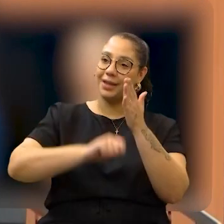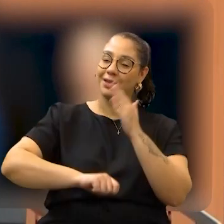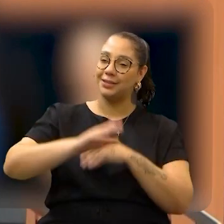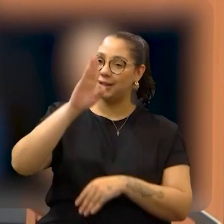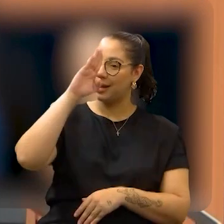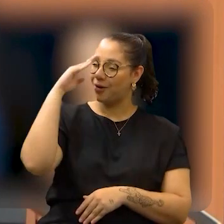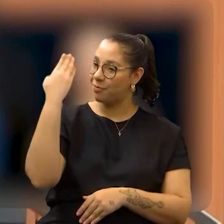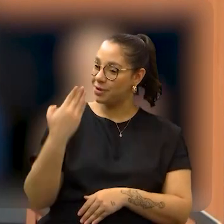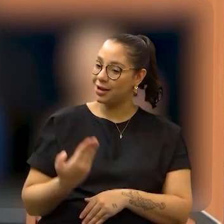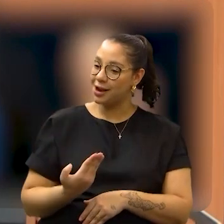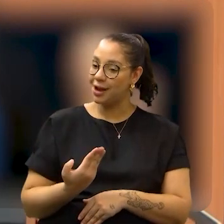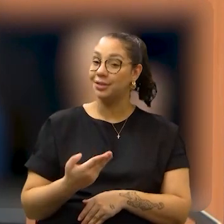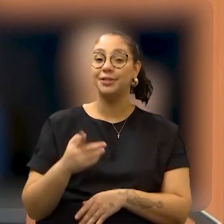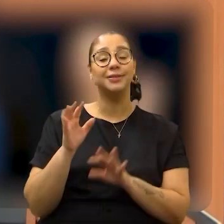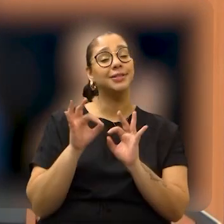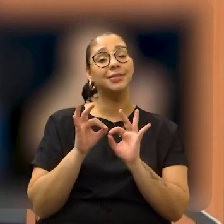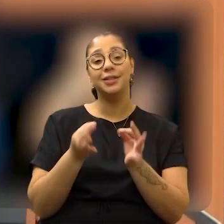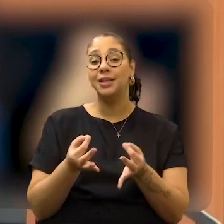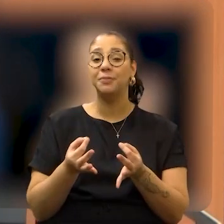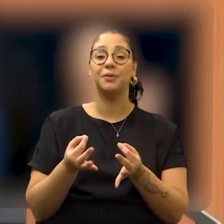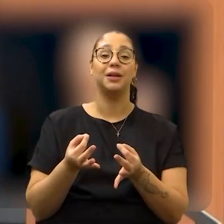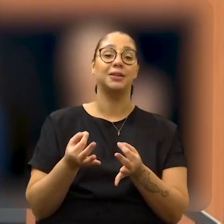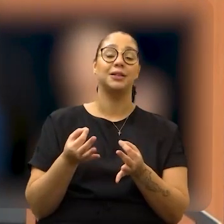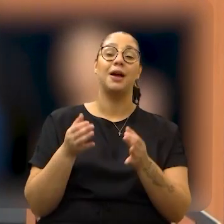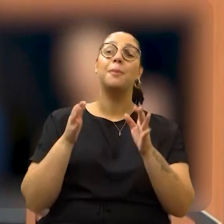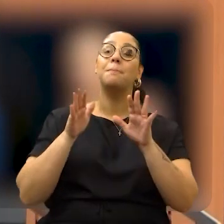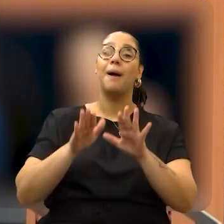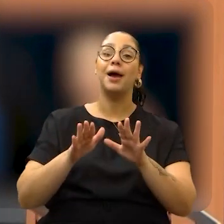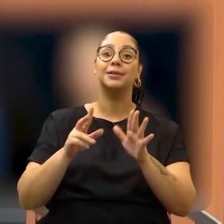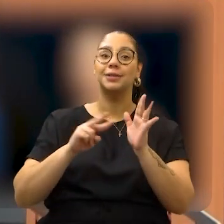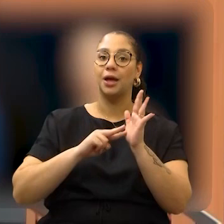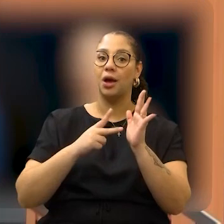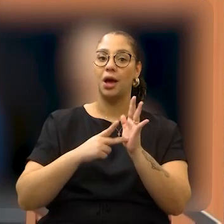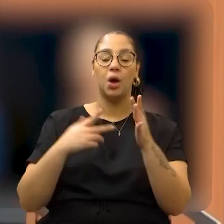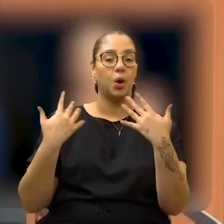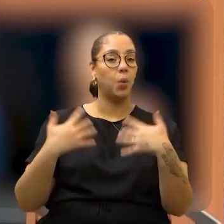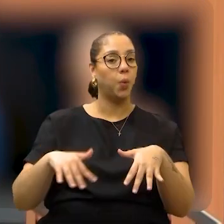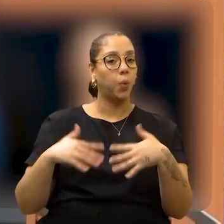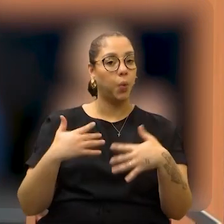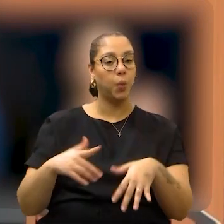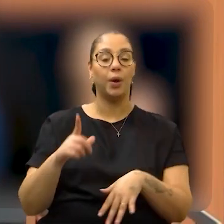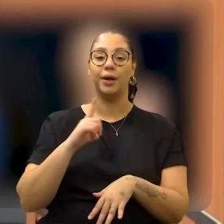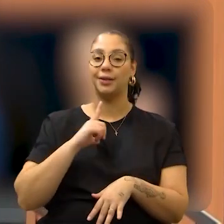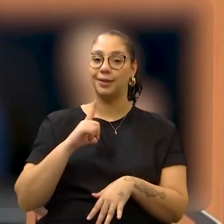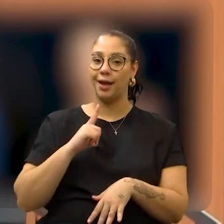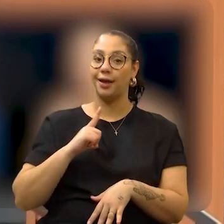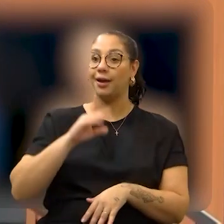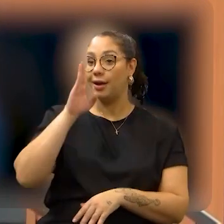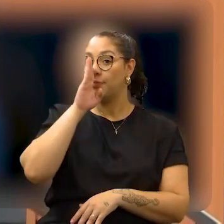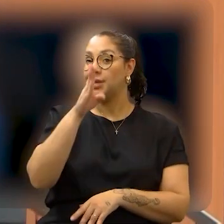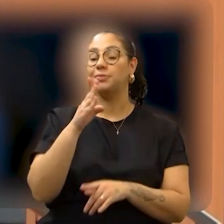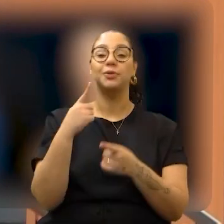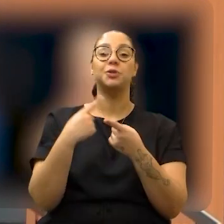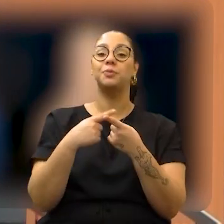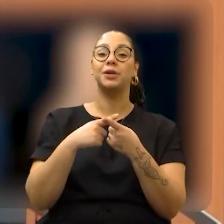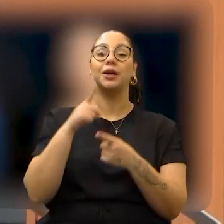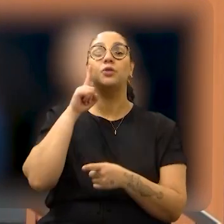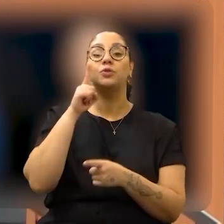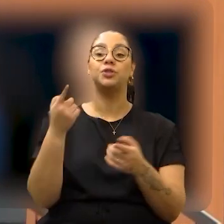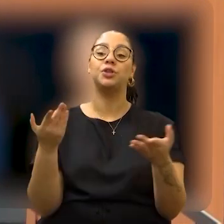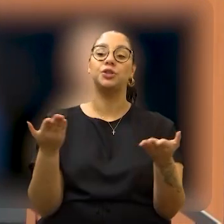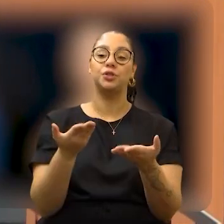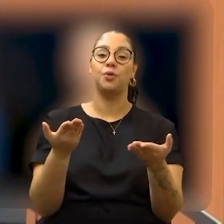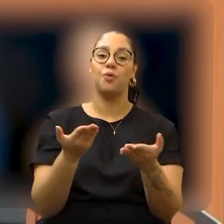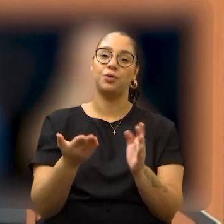assinar essa homenagem, que é simples, é singela, mas é muito significativa, principalmente por ser no dia